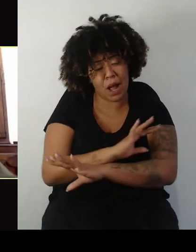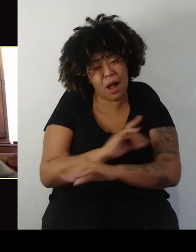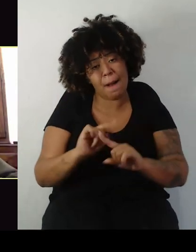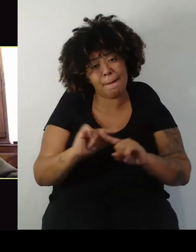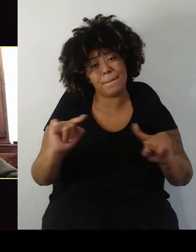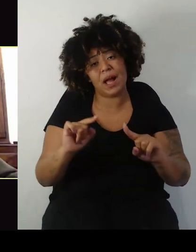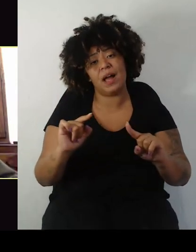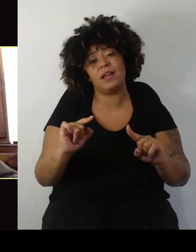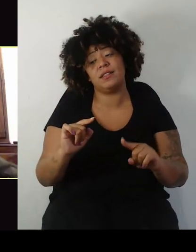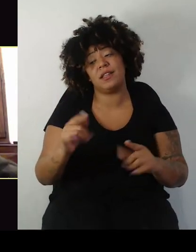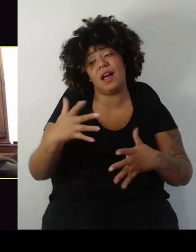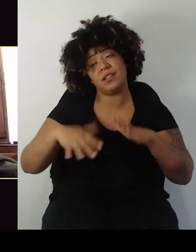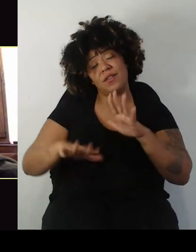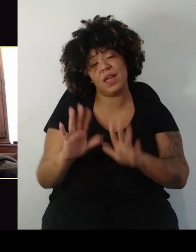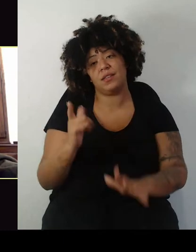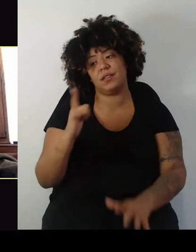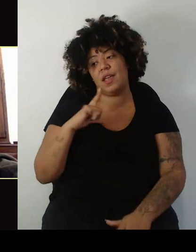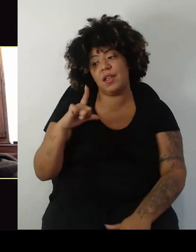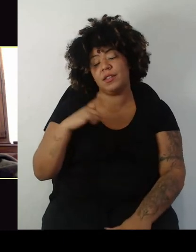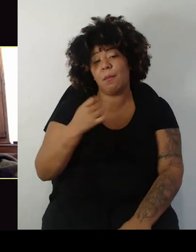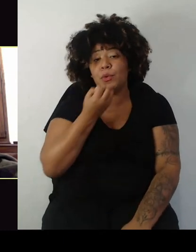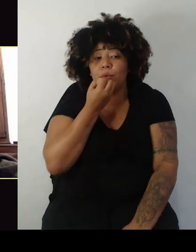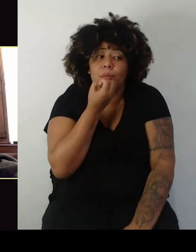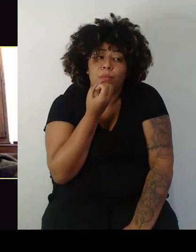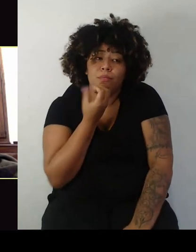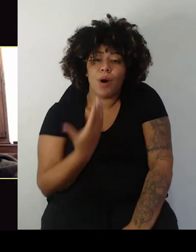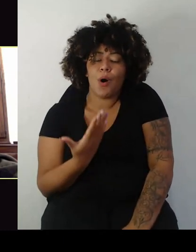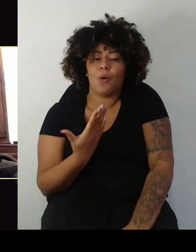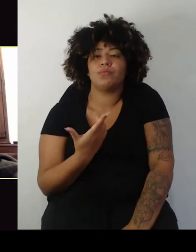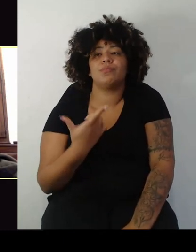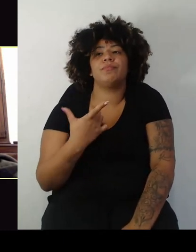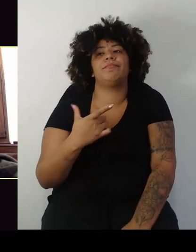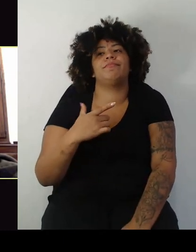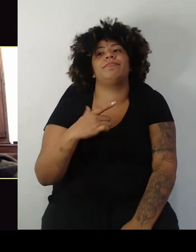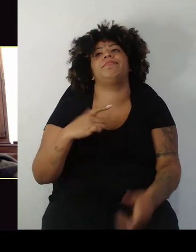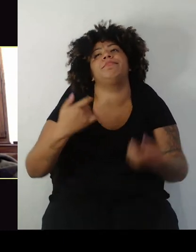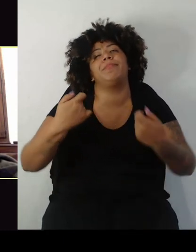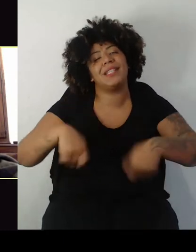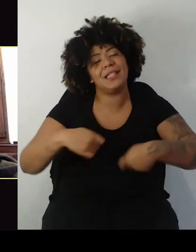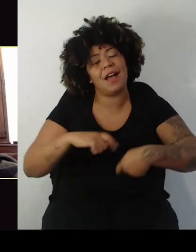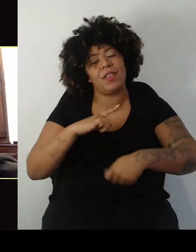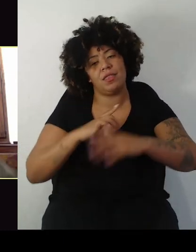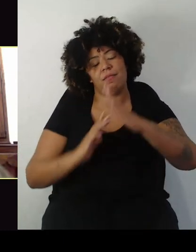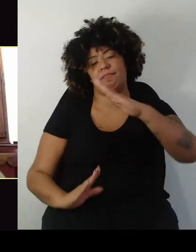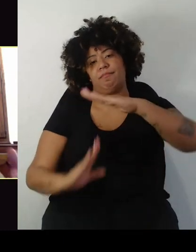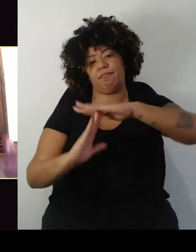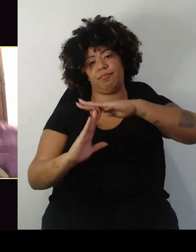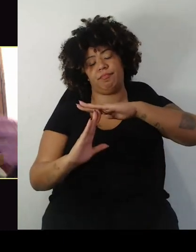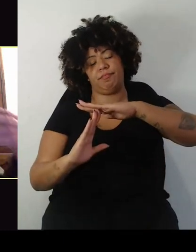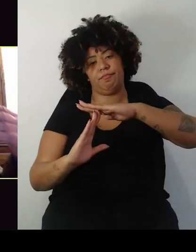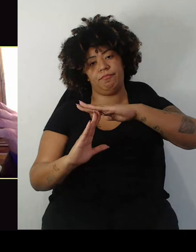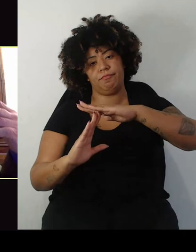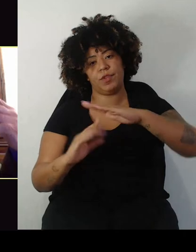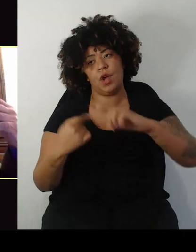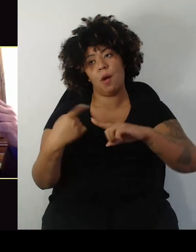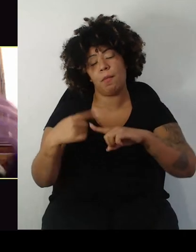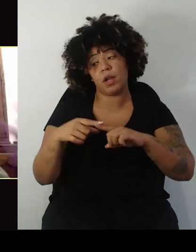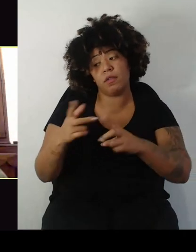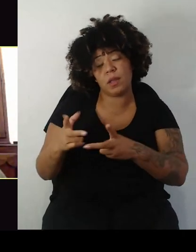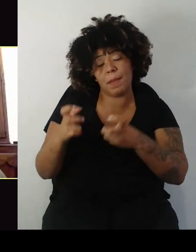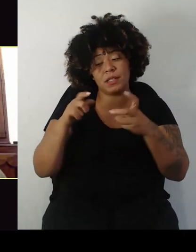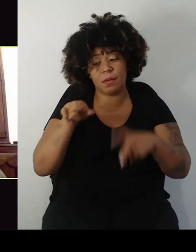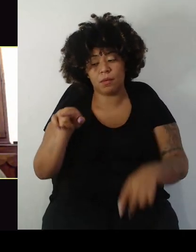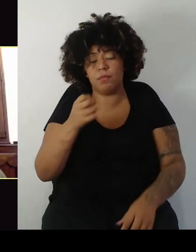essa gentileza e até uma certa malignidade mas a gentileza que aparece